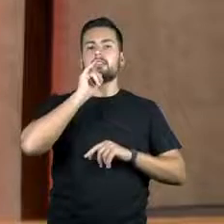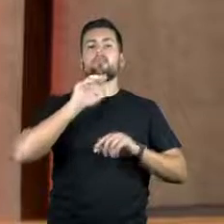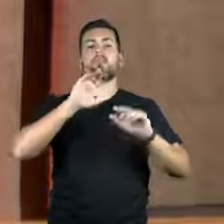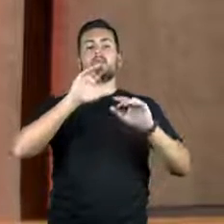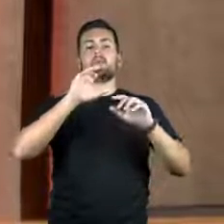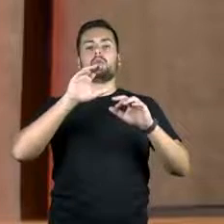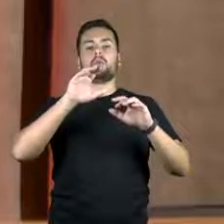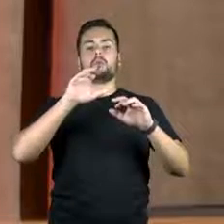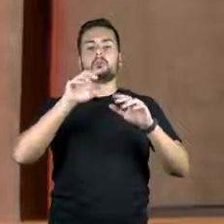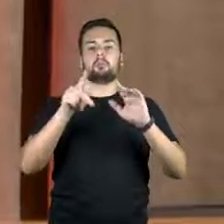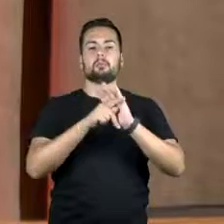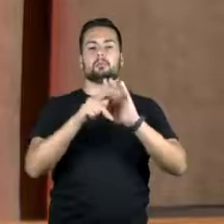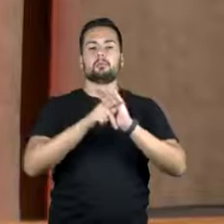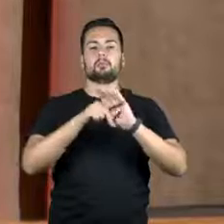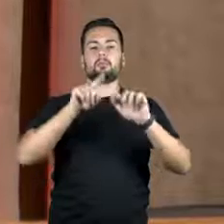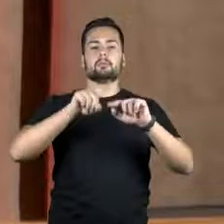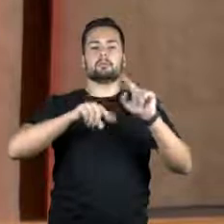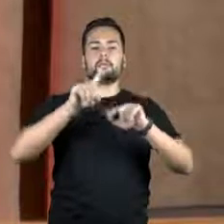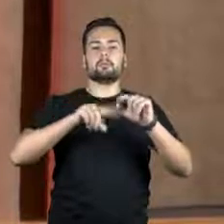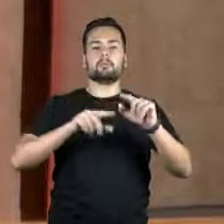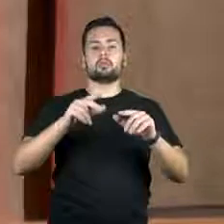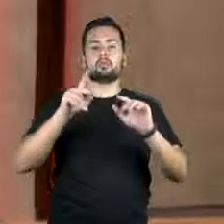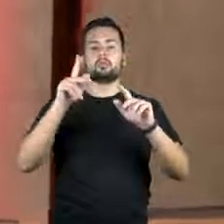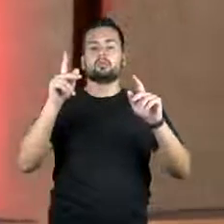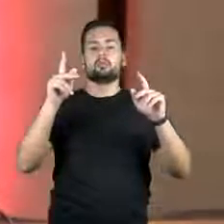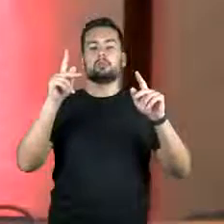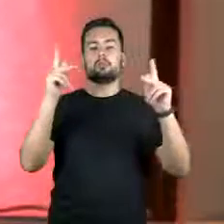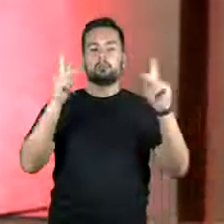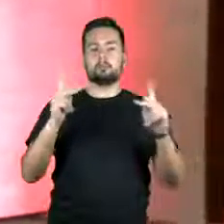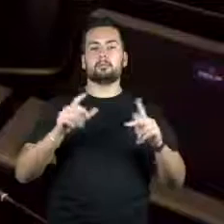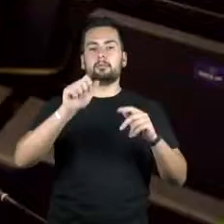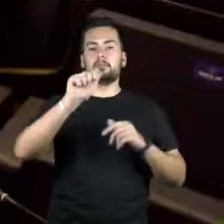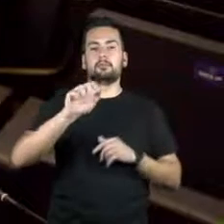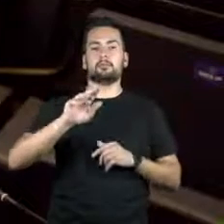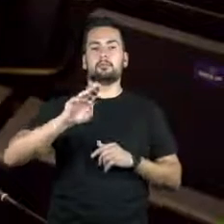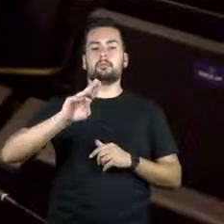programa abrange. Tá? Pessoal, tem mais alguma dúvida?